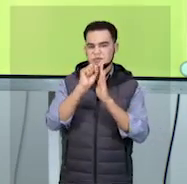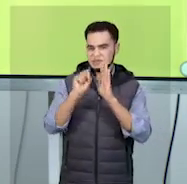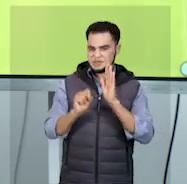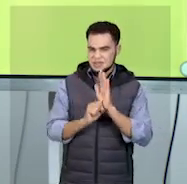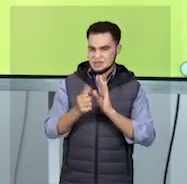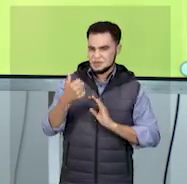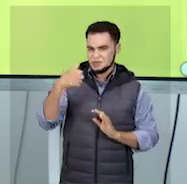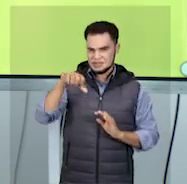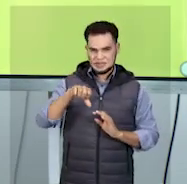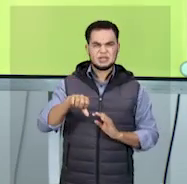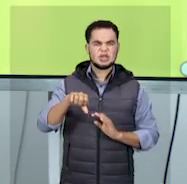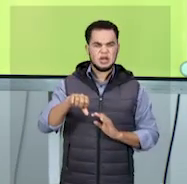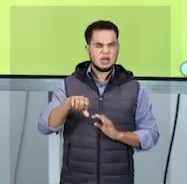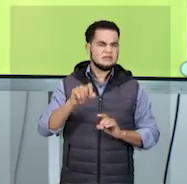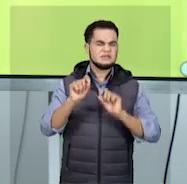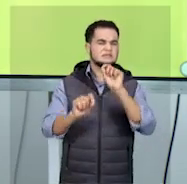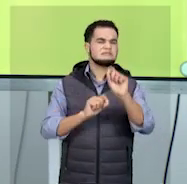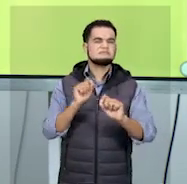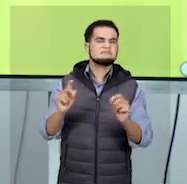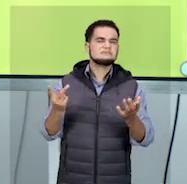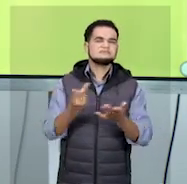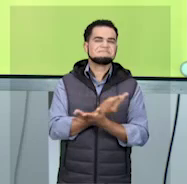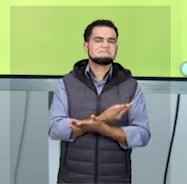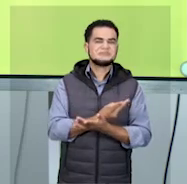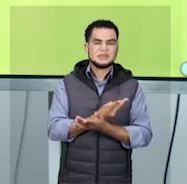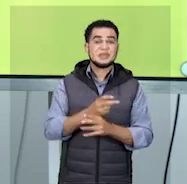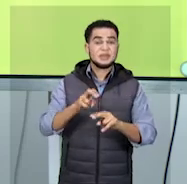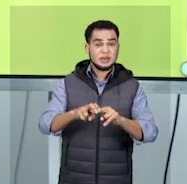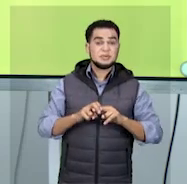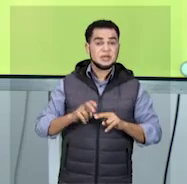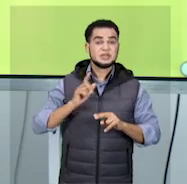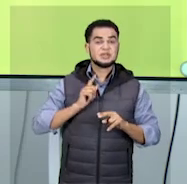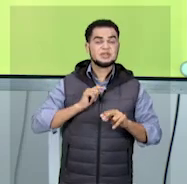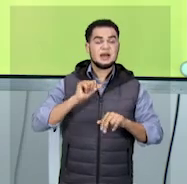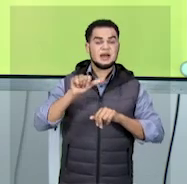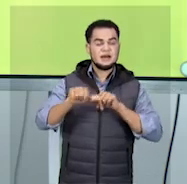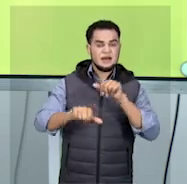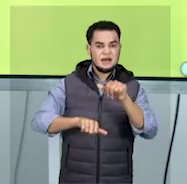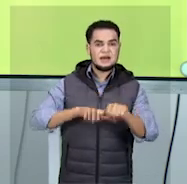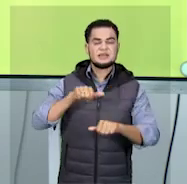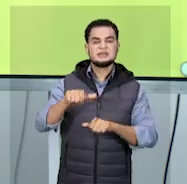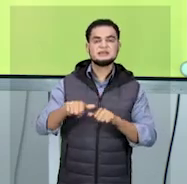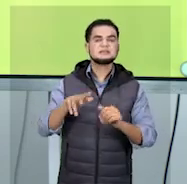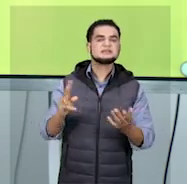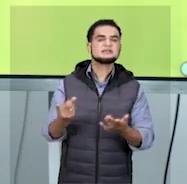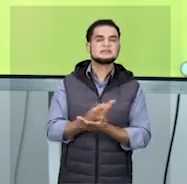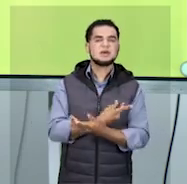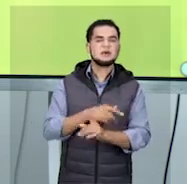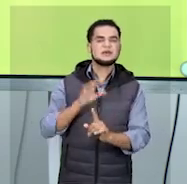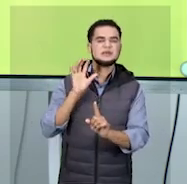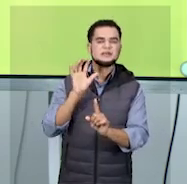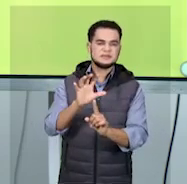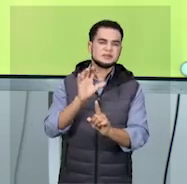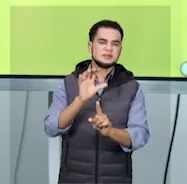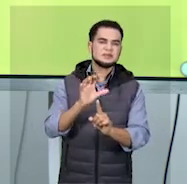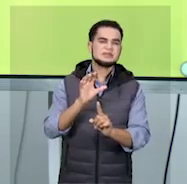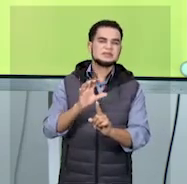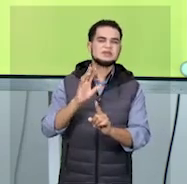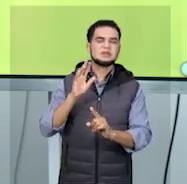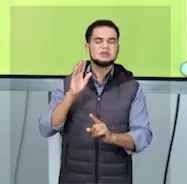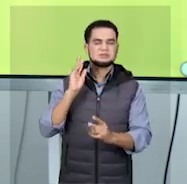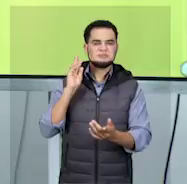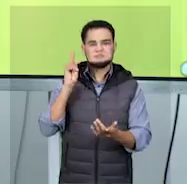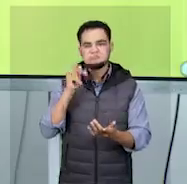XIX, tá? Que tinha tantas mudanças e que acabou influenciando tanto no realismo e